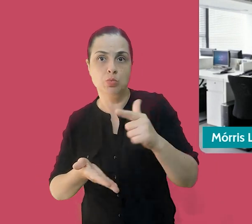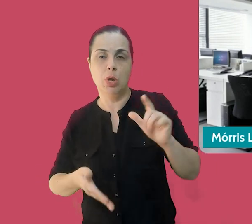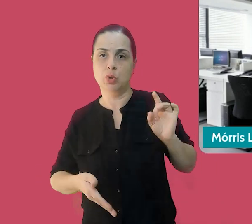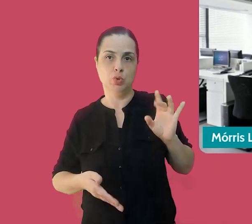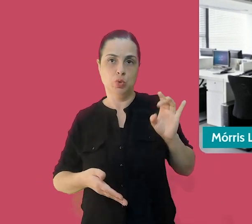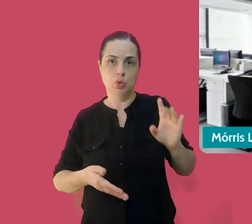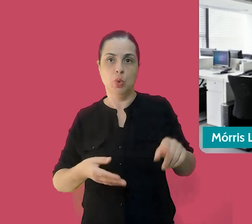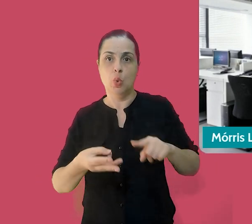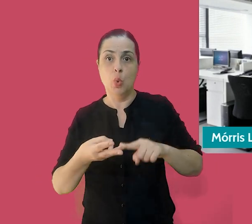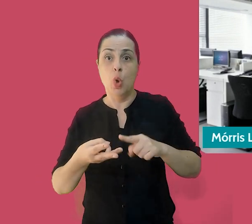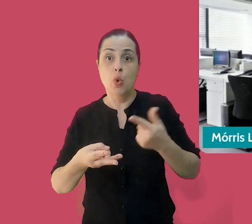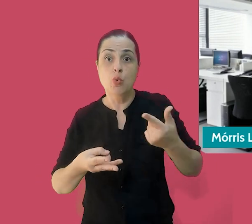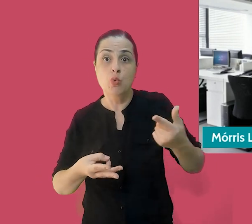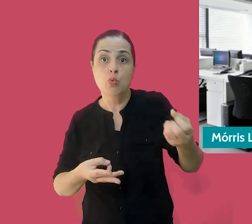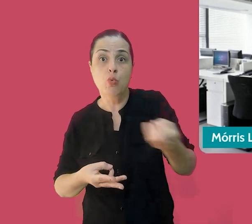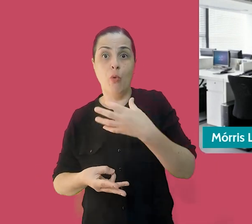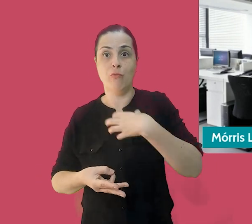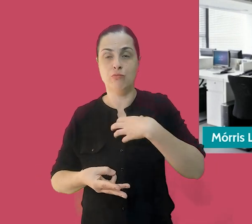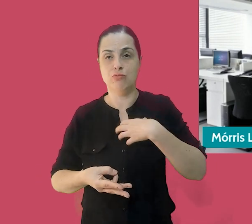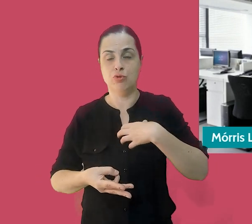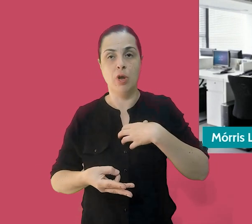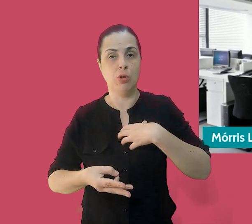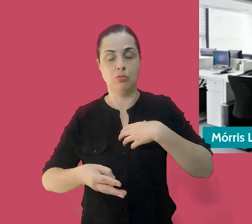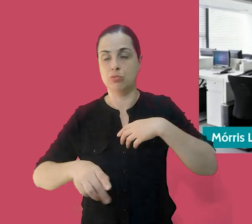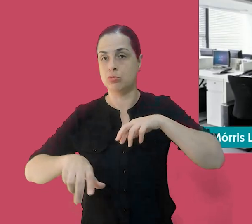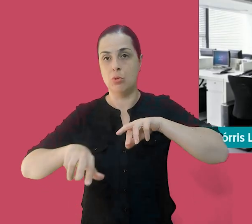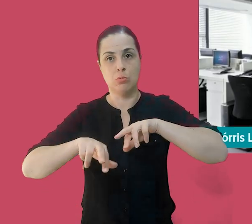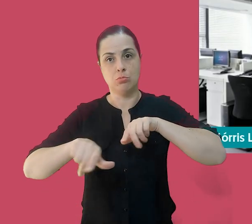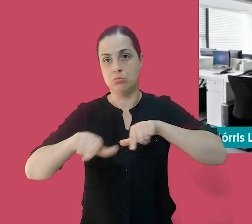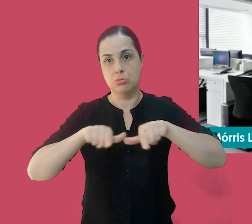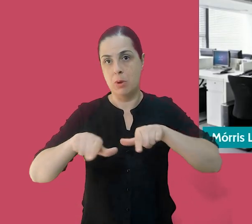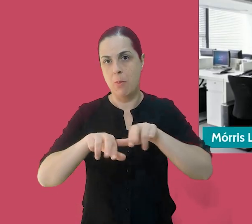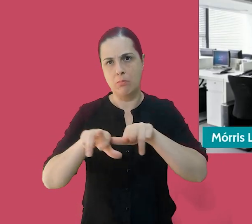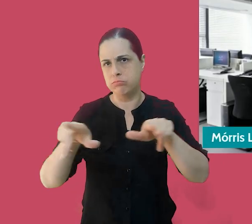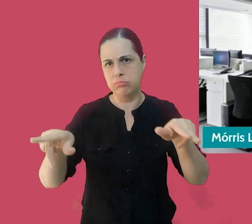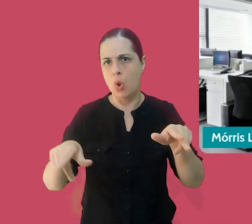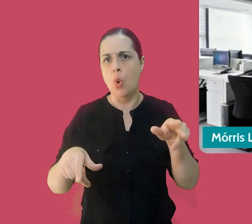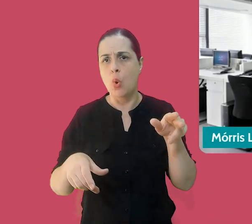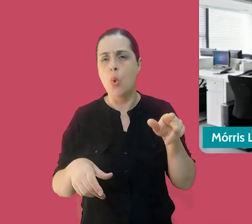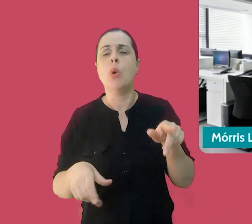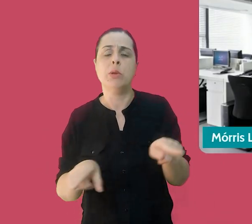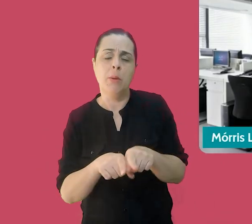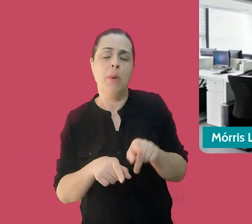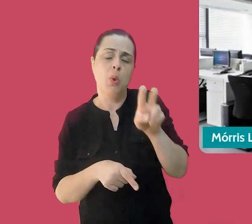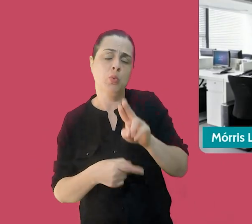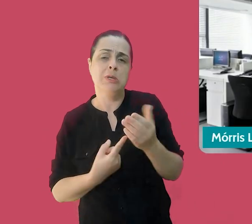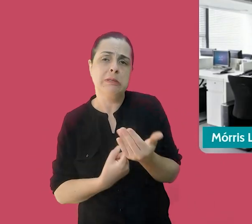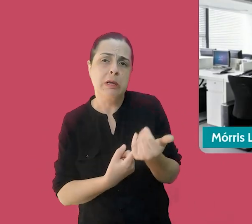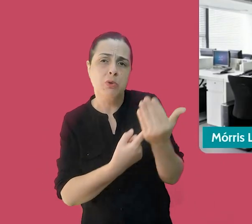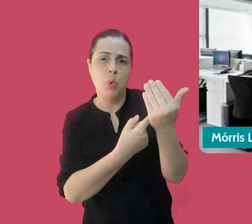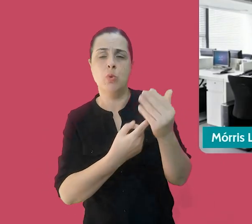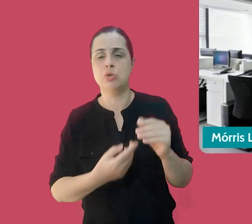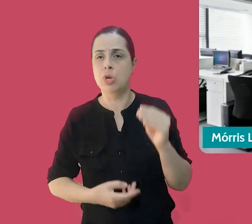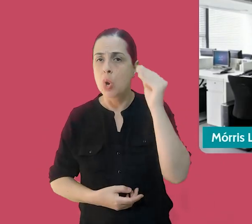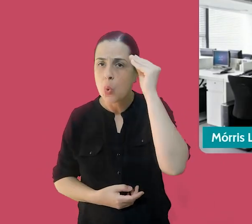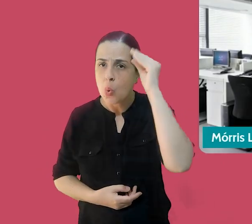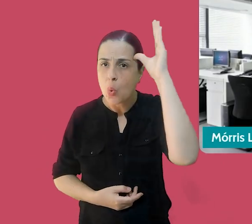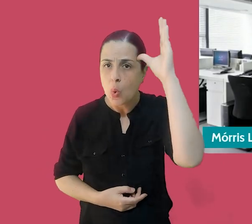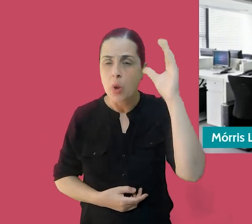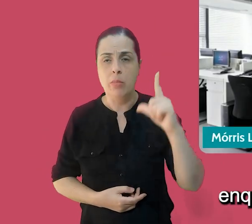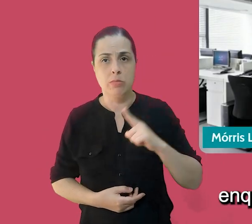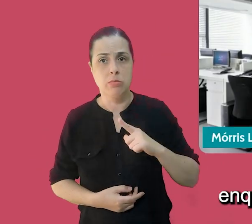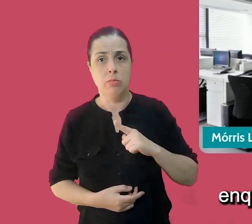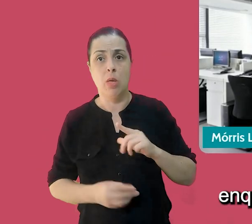trabalho, e aí passando por tecnologia, autoconhecimento, então com cursos, workshops, promovendo